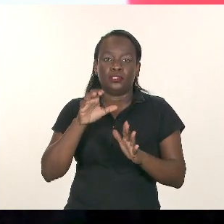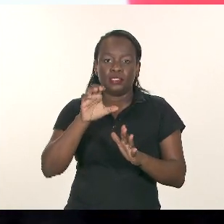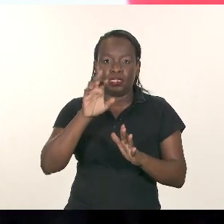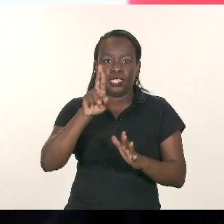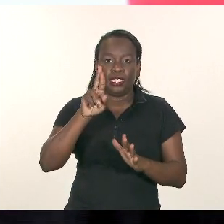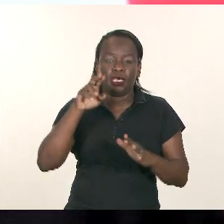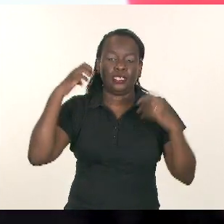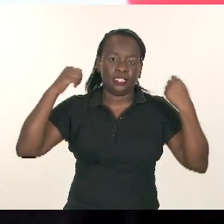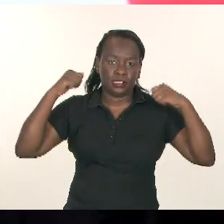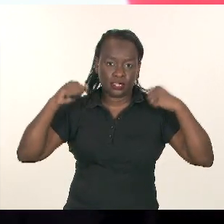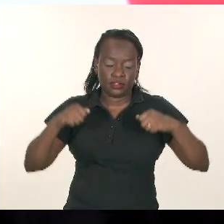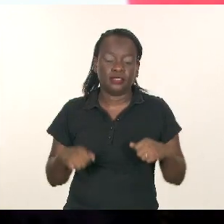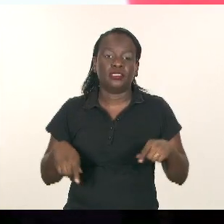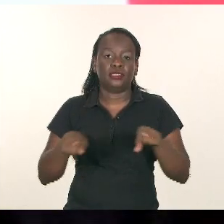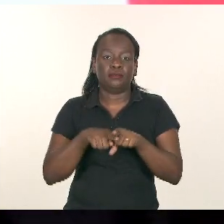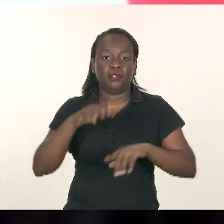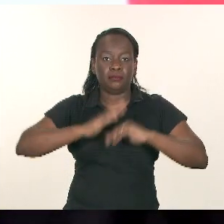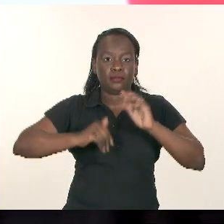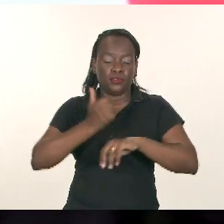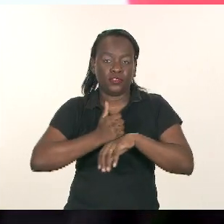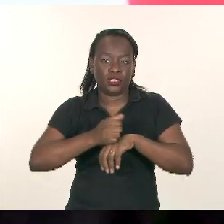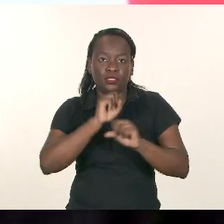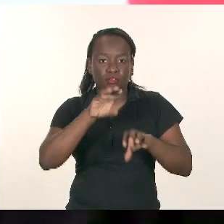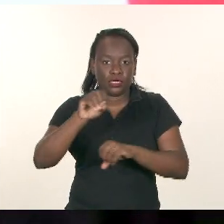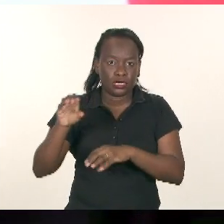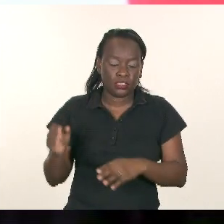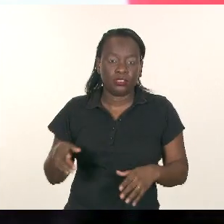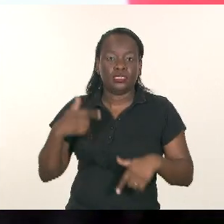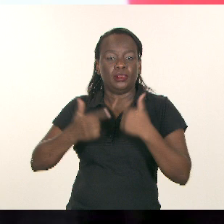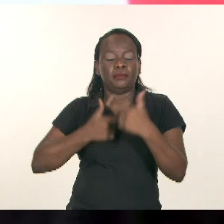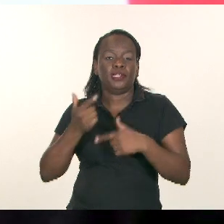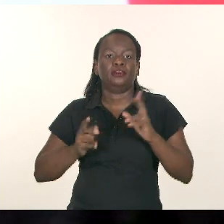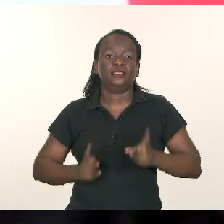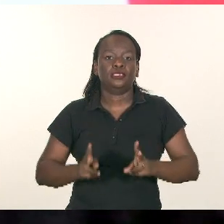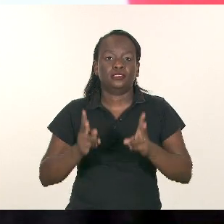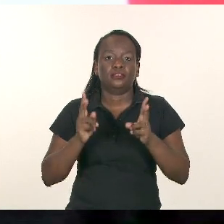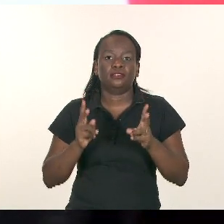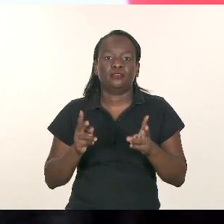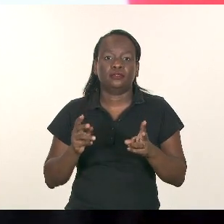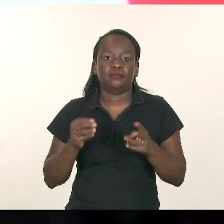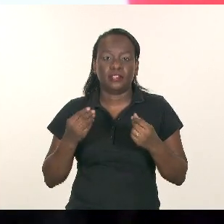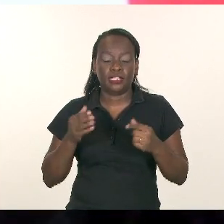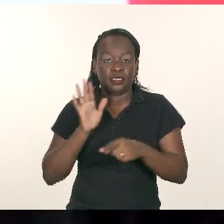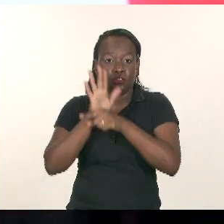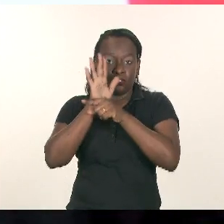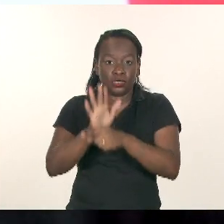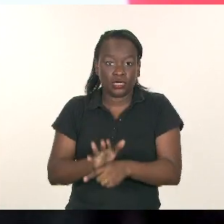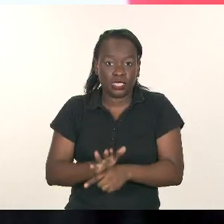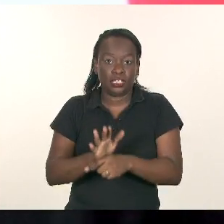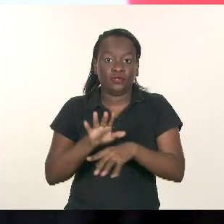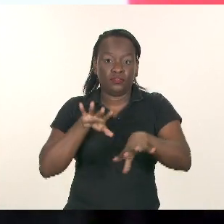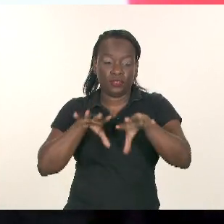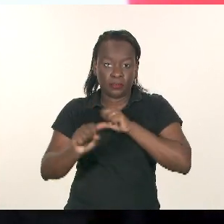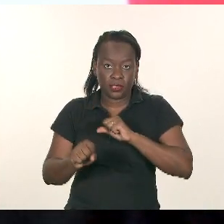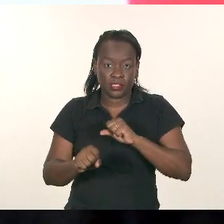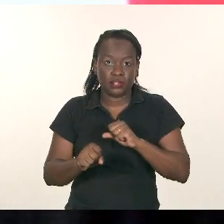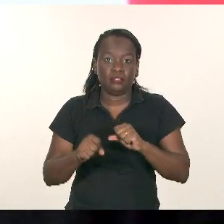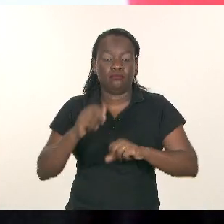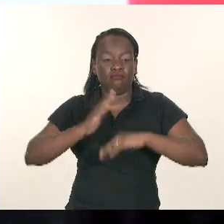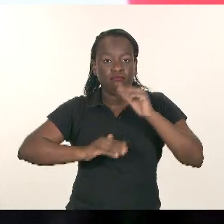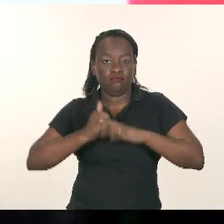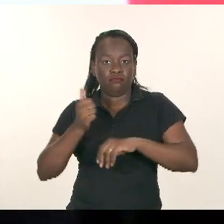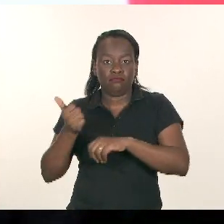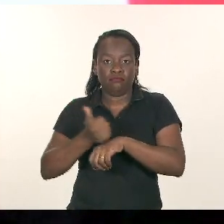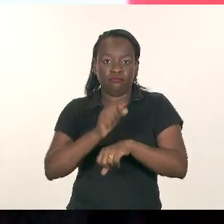Educação Física e profissionais da educação, que trabalhamos sempre para zelar pela formação dos